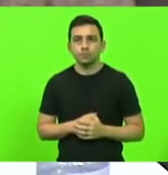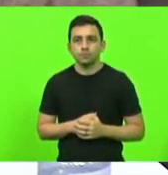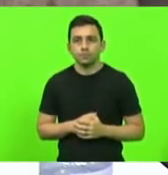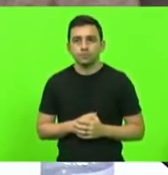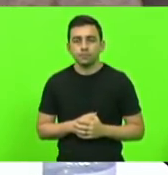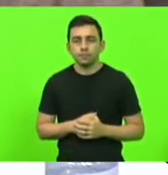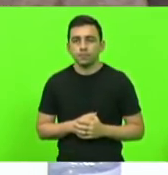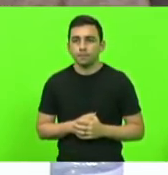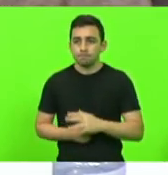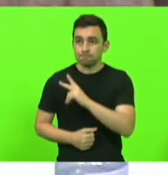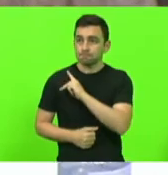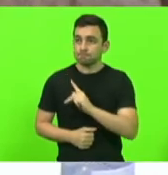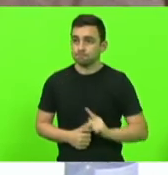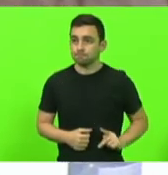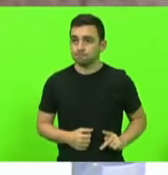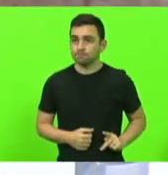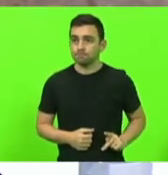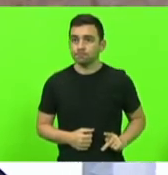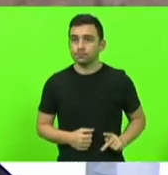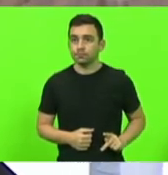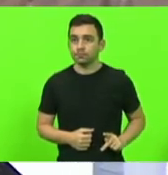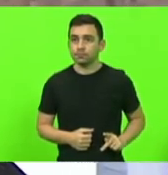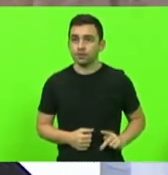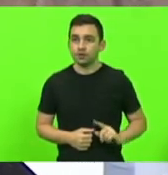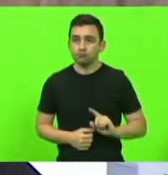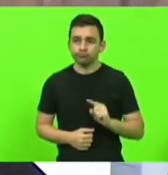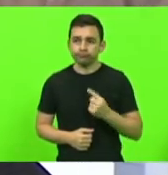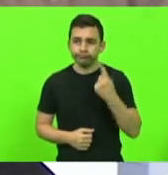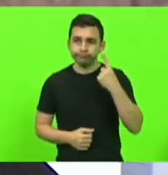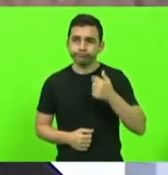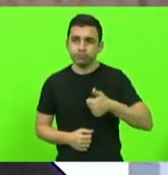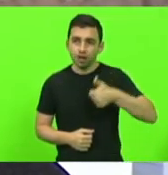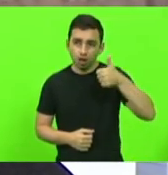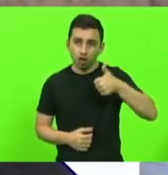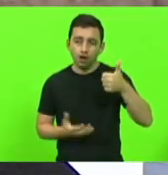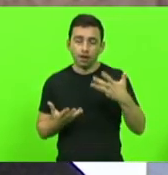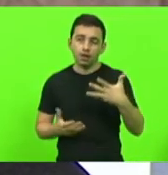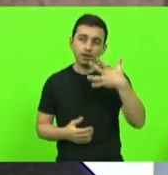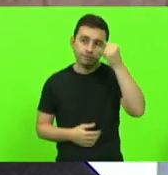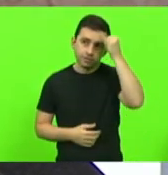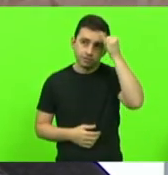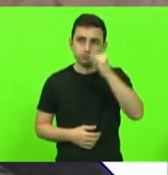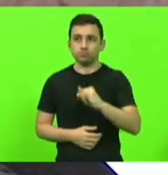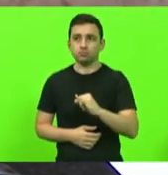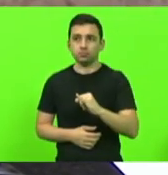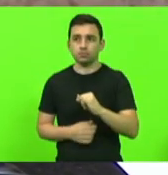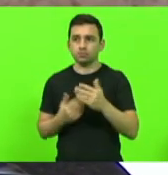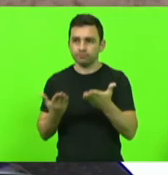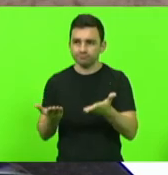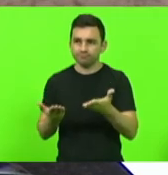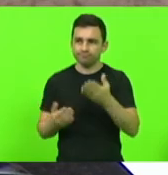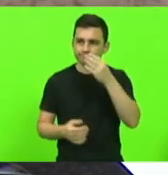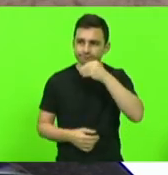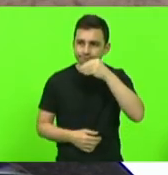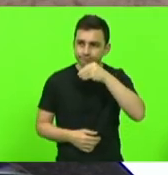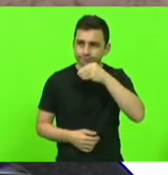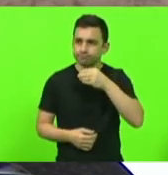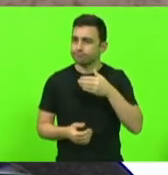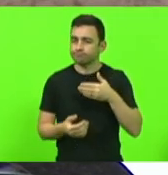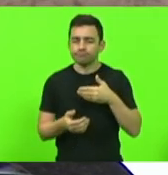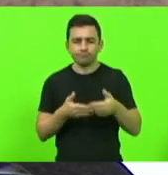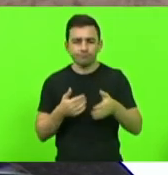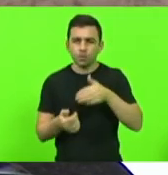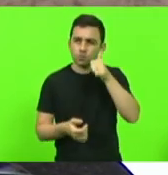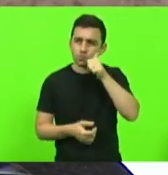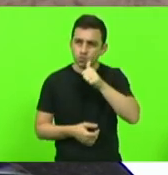Presidente, uma das melhores maneiras de combater a vulnerabilidade de qualquer mulher